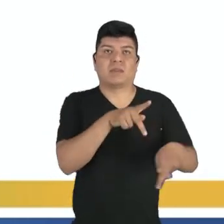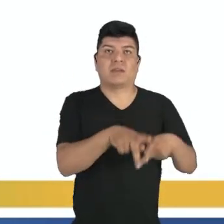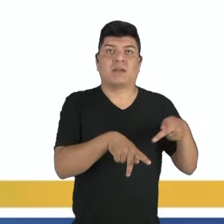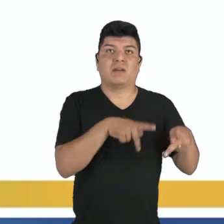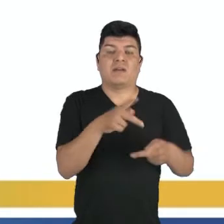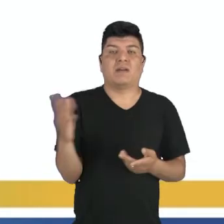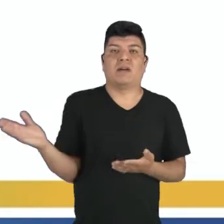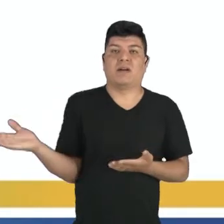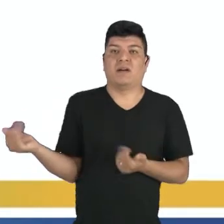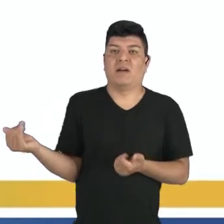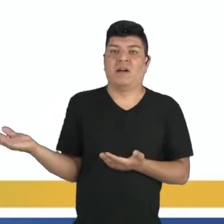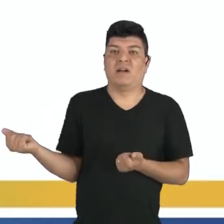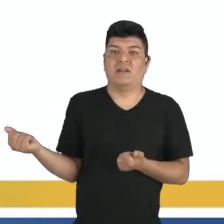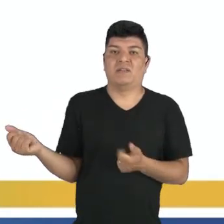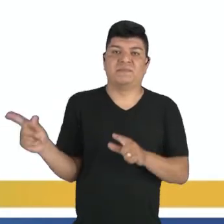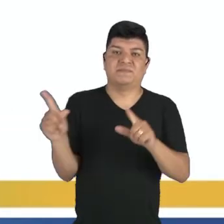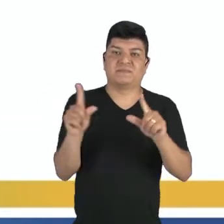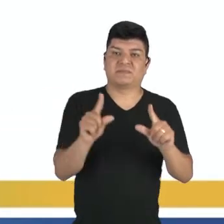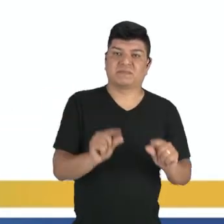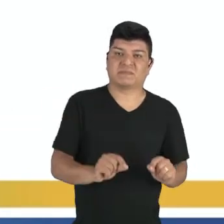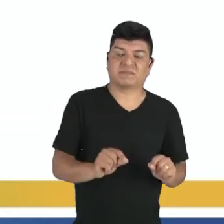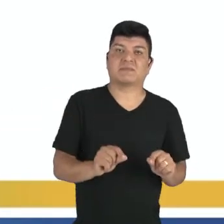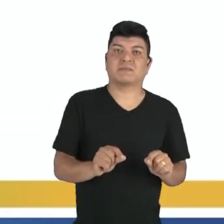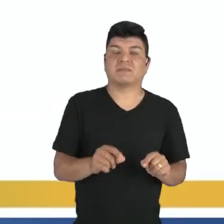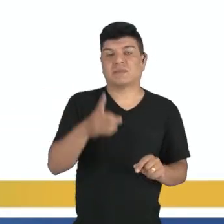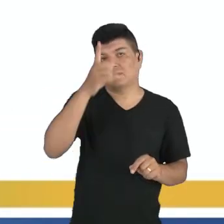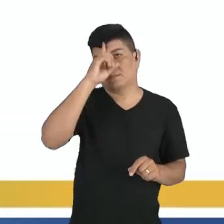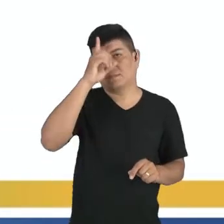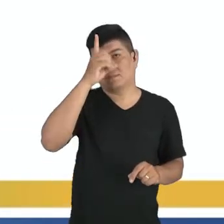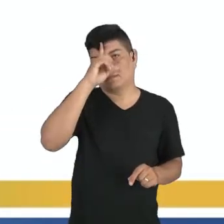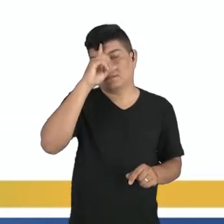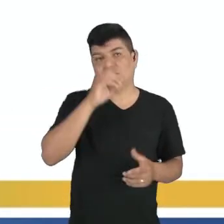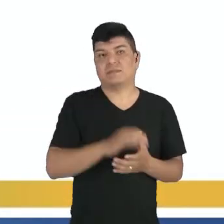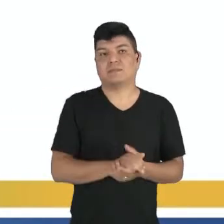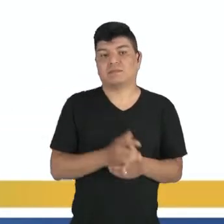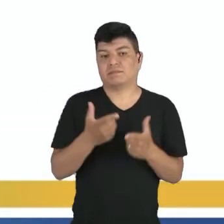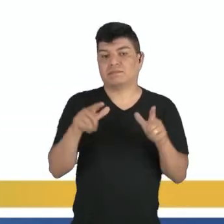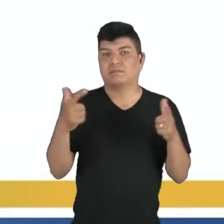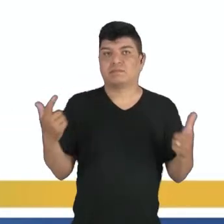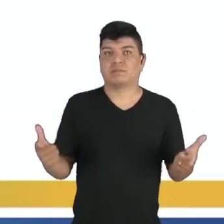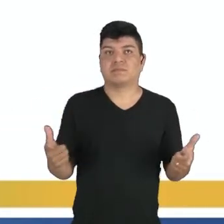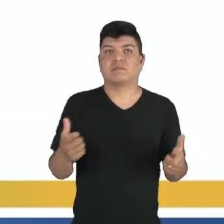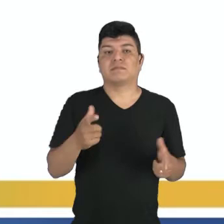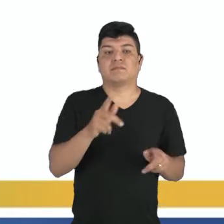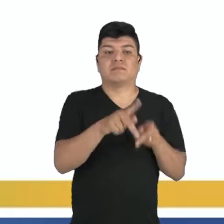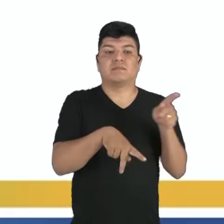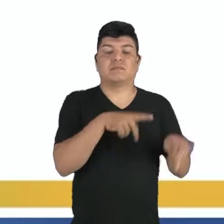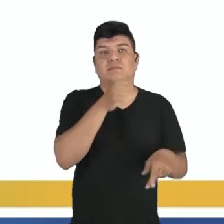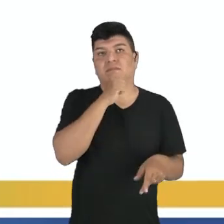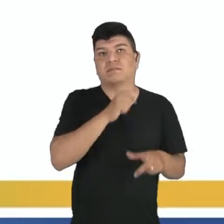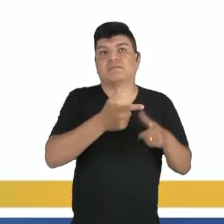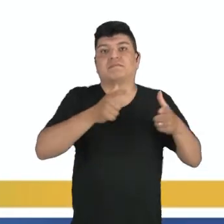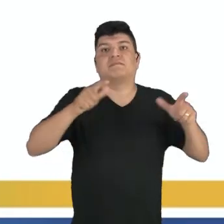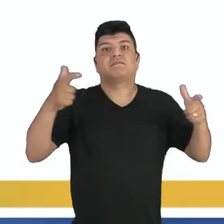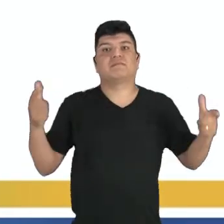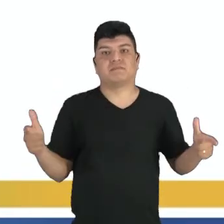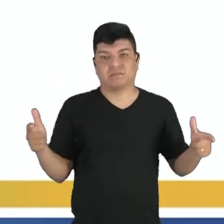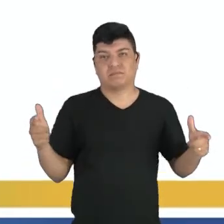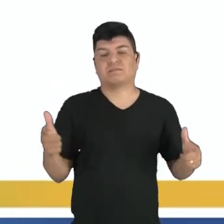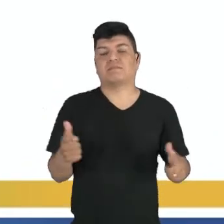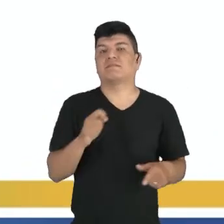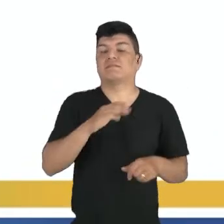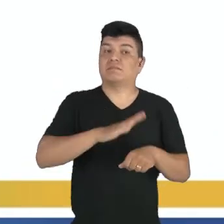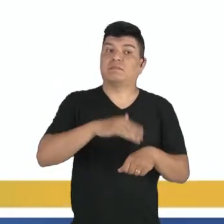a população jovem passa sem menor população adulta é maior e a população idosa ainda mais